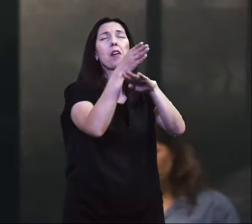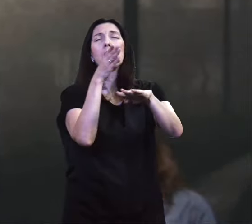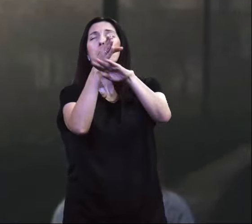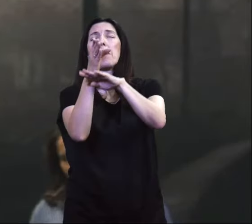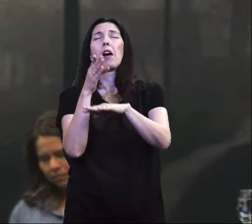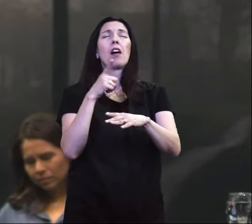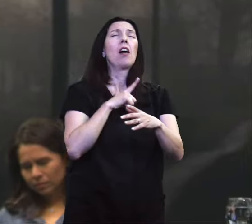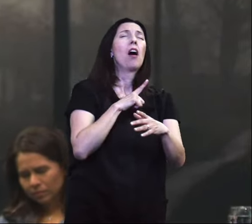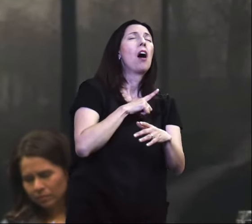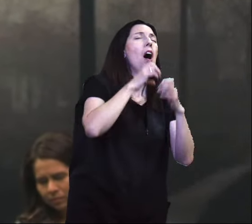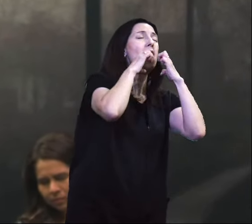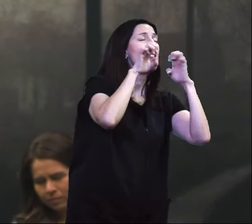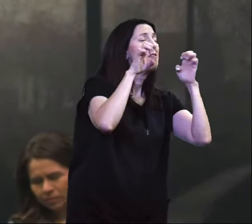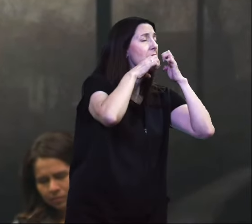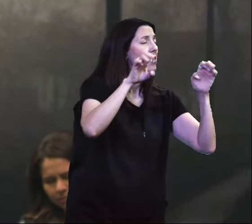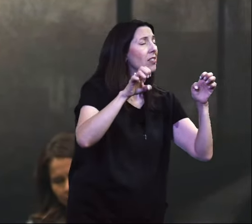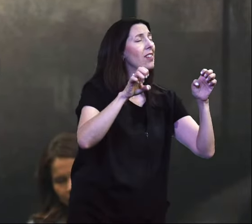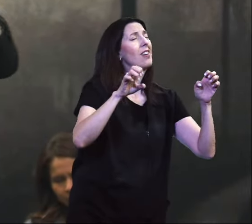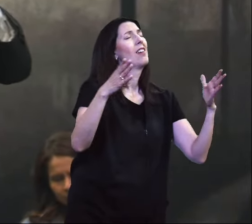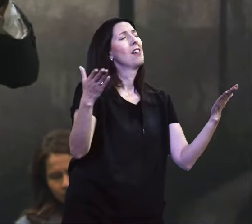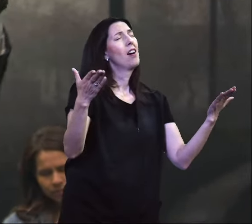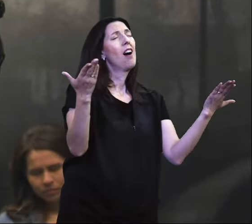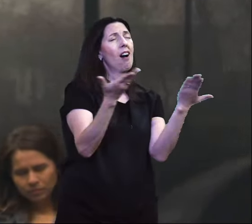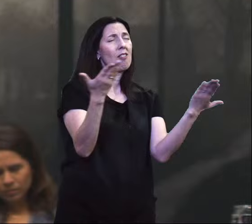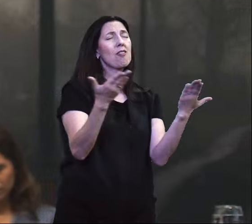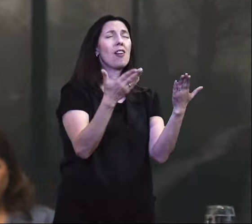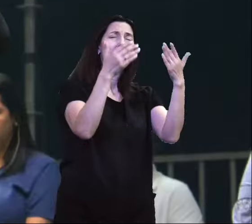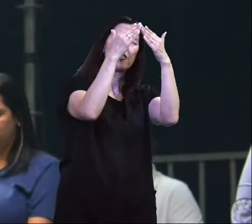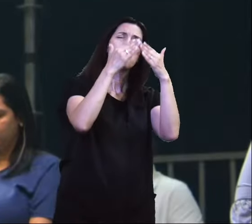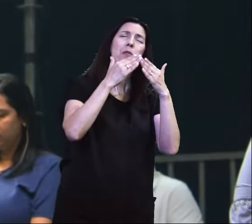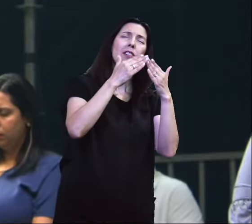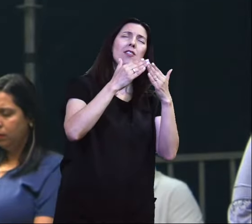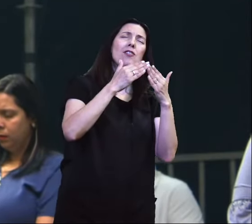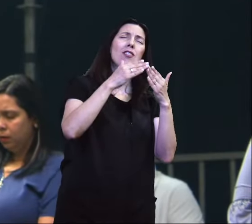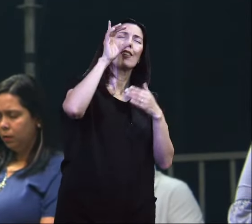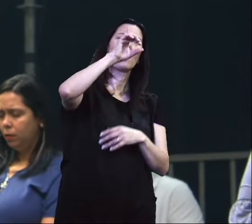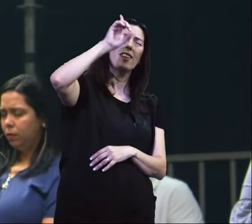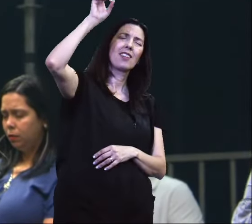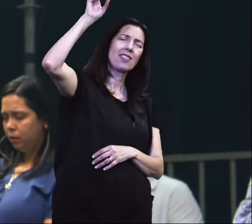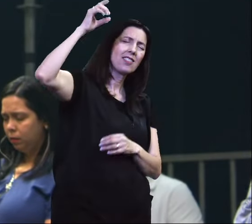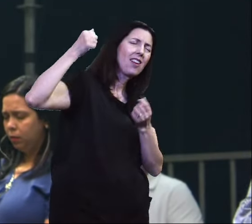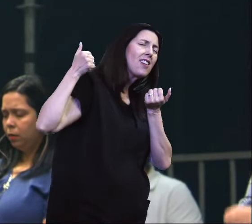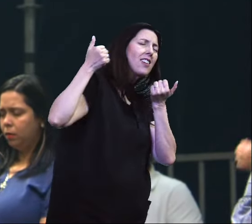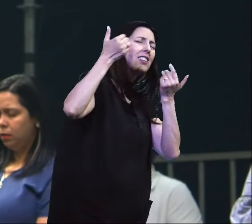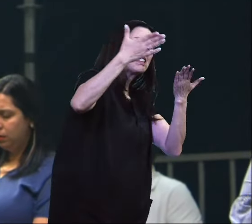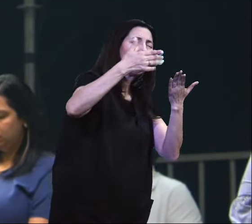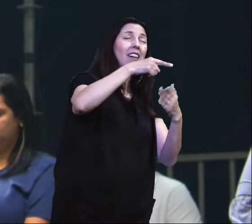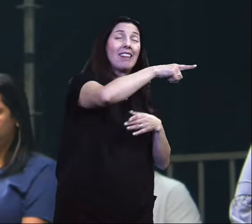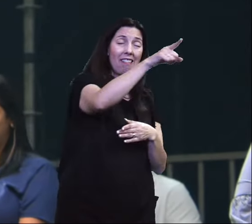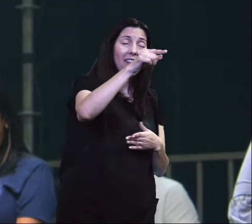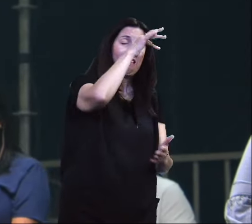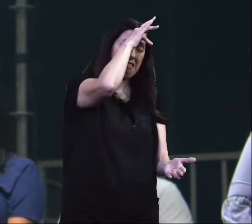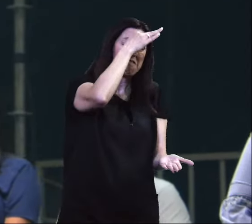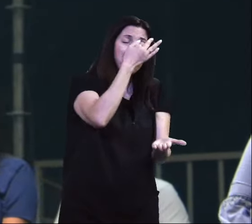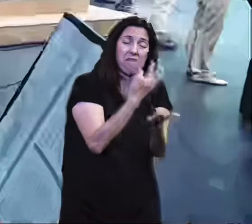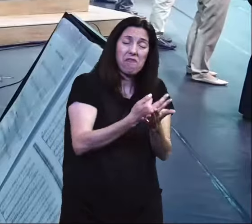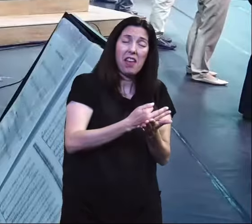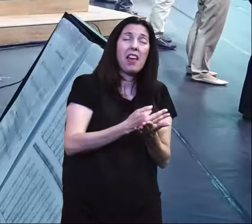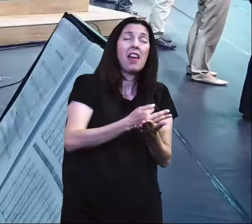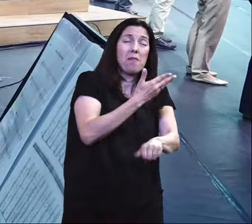palavra. E eu quero pedir que eles experimentem novidades, que eles deem passos de fé, e que